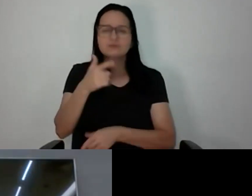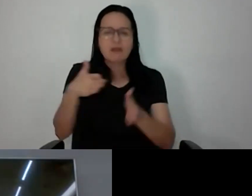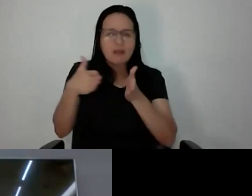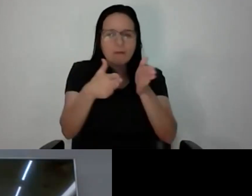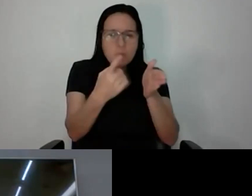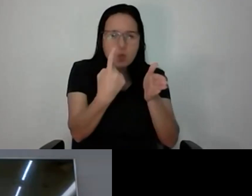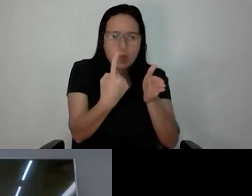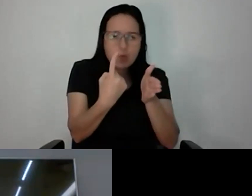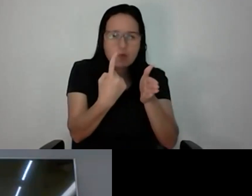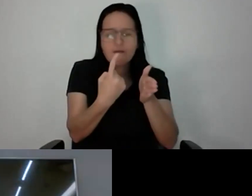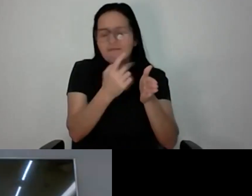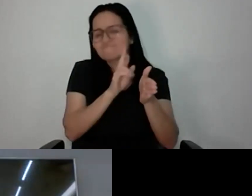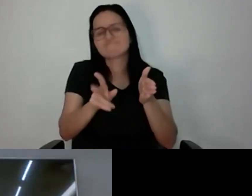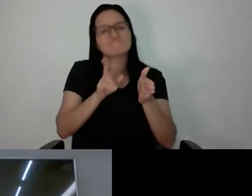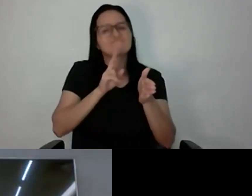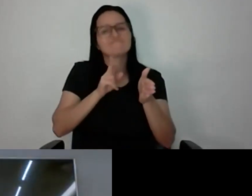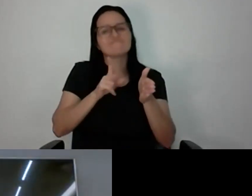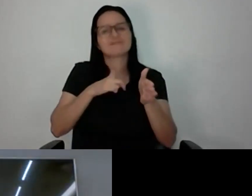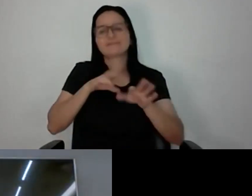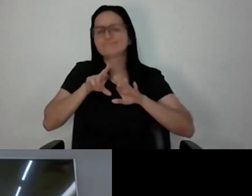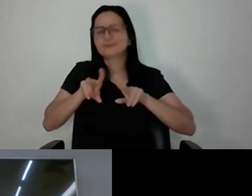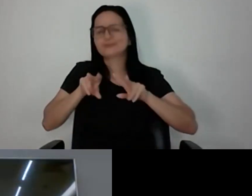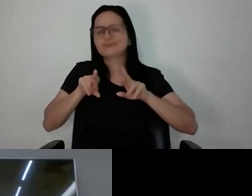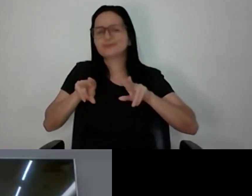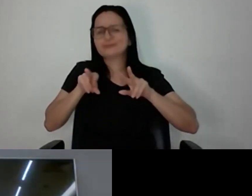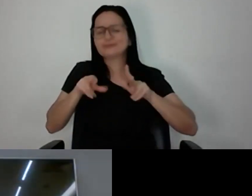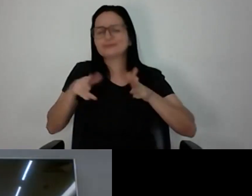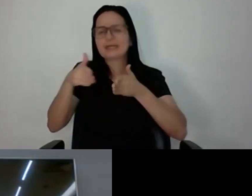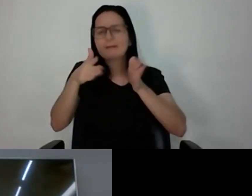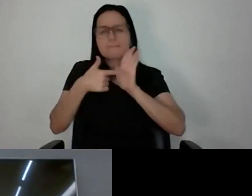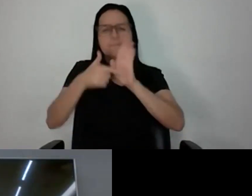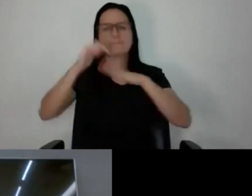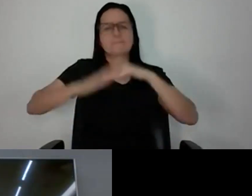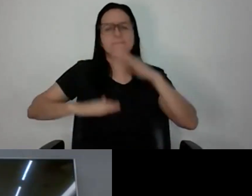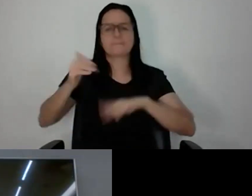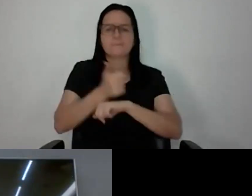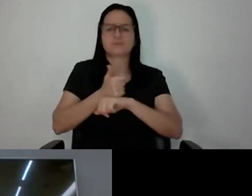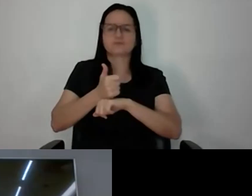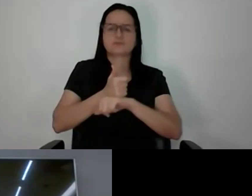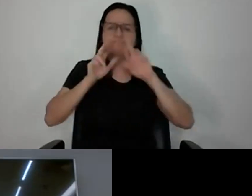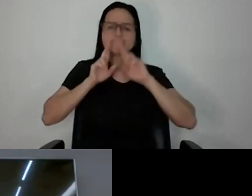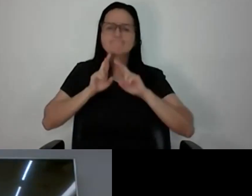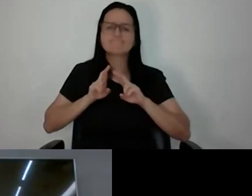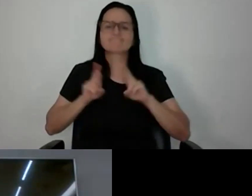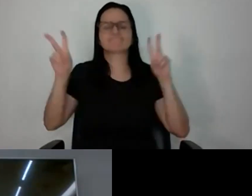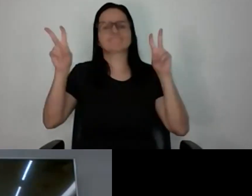você se tornar um profissional que seja, de fato, diferente ou valorizado no mercado. Claro que